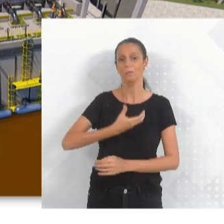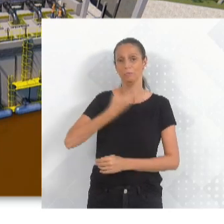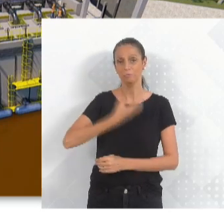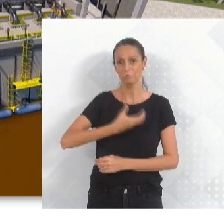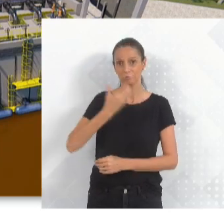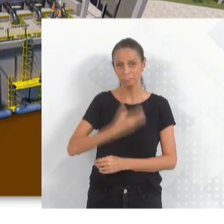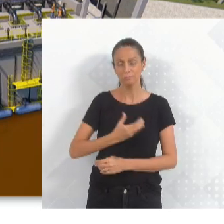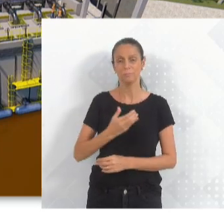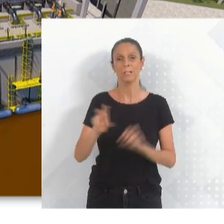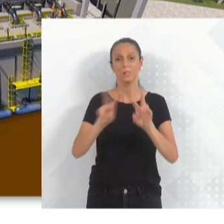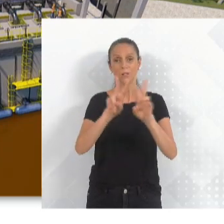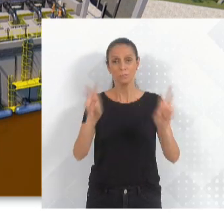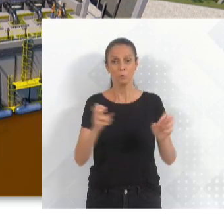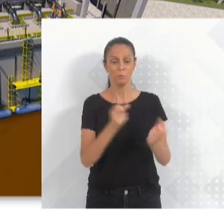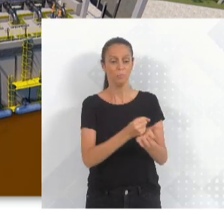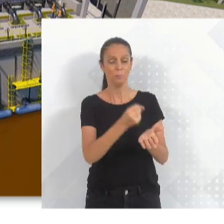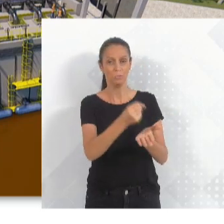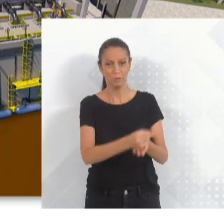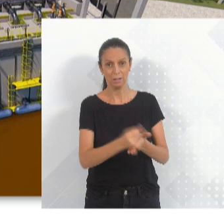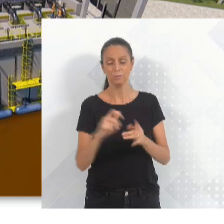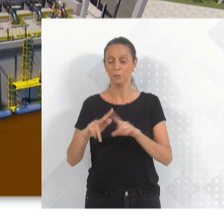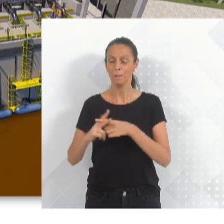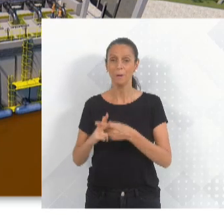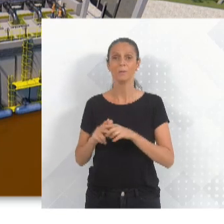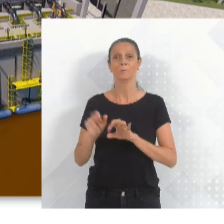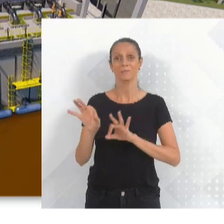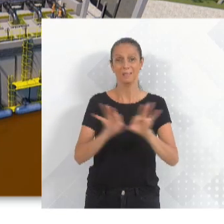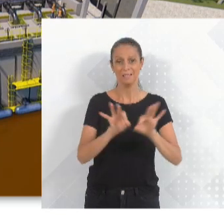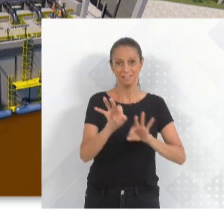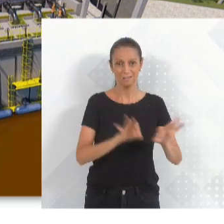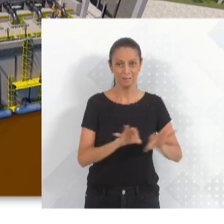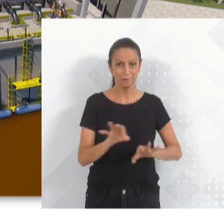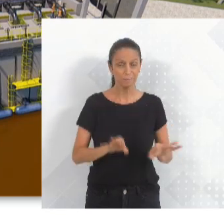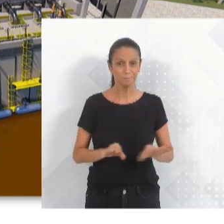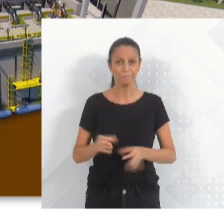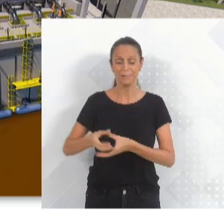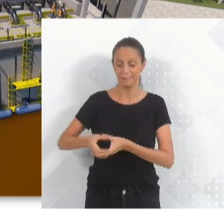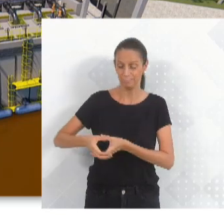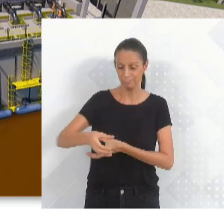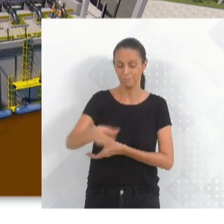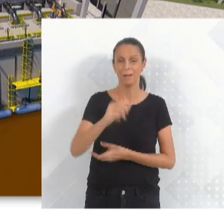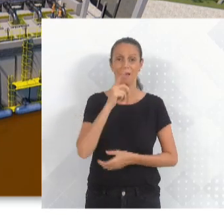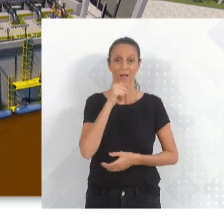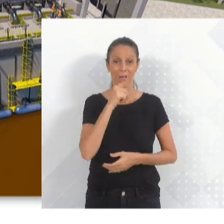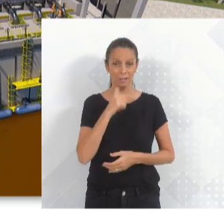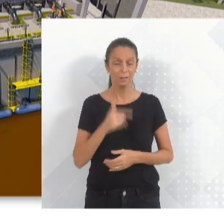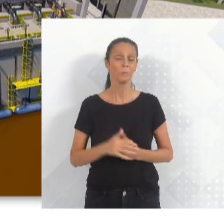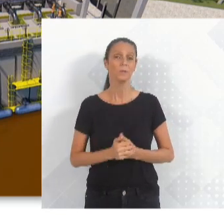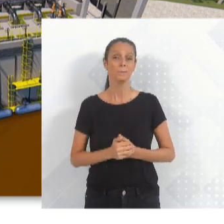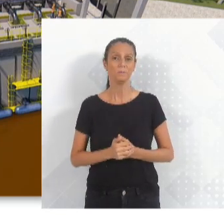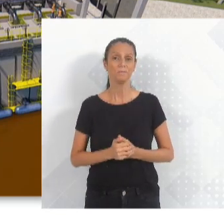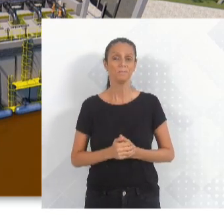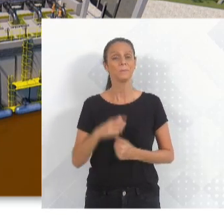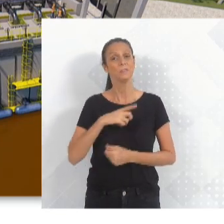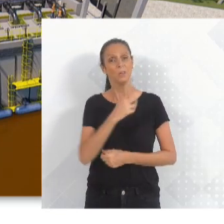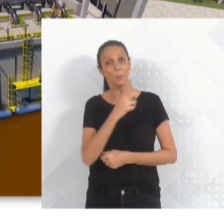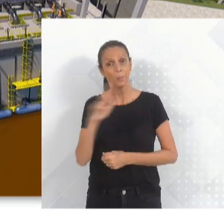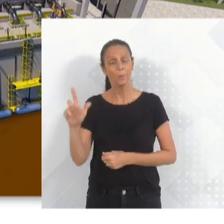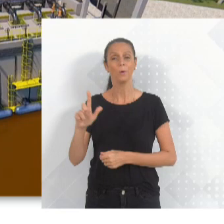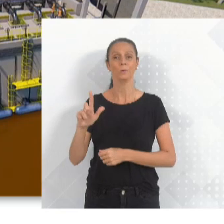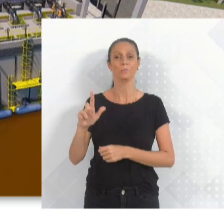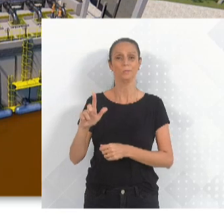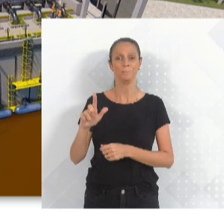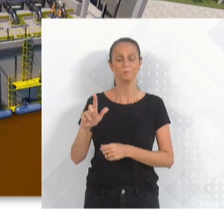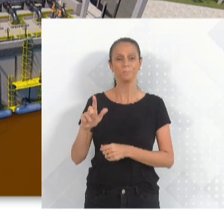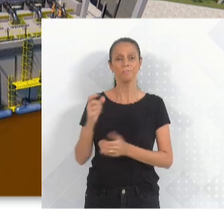dos contratos de manutenção de rede, e essa manutenção de rede vem acompanhada de outros contratos também, que é a reposição do